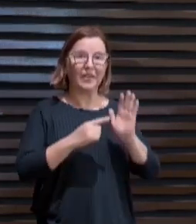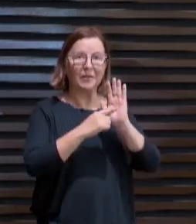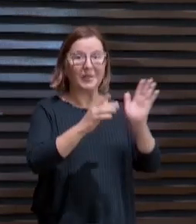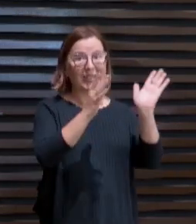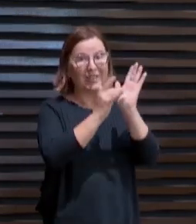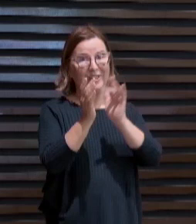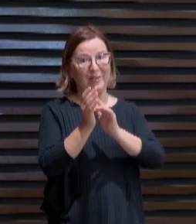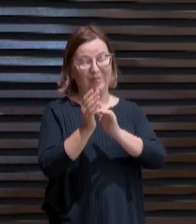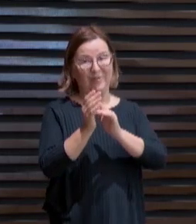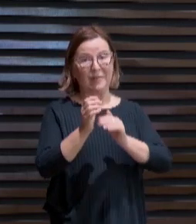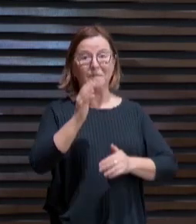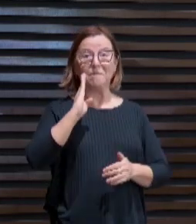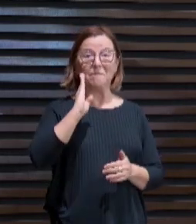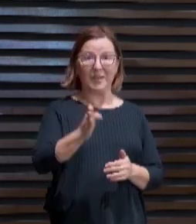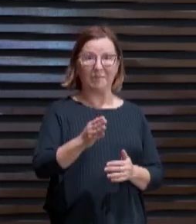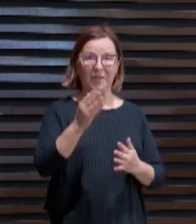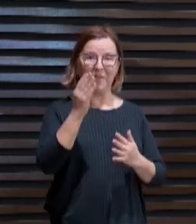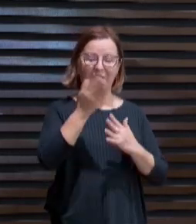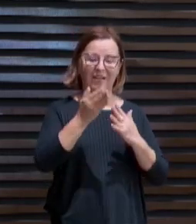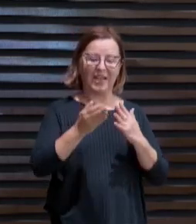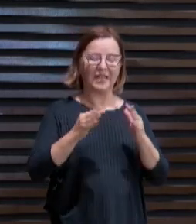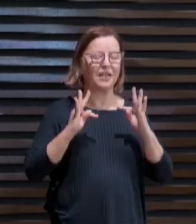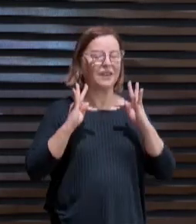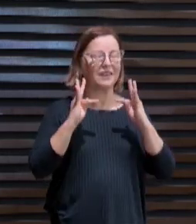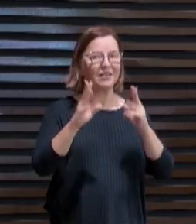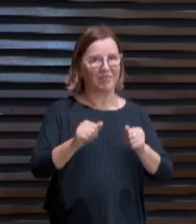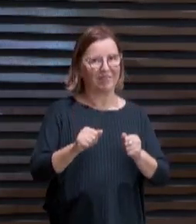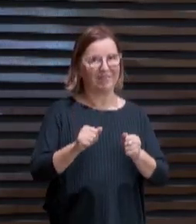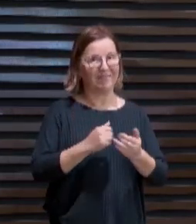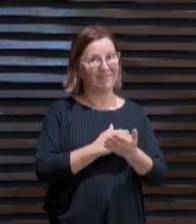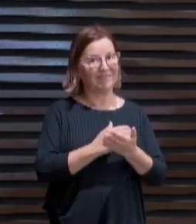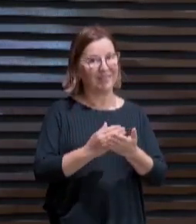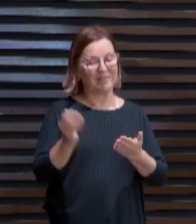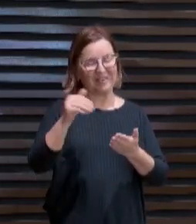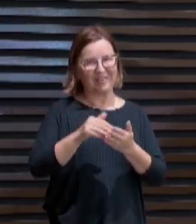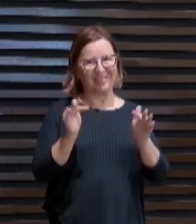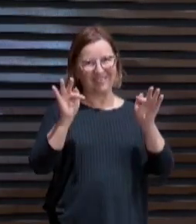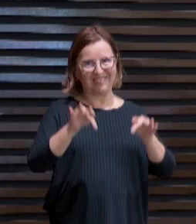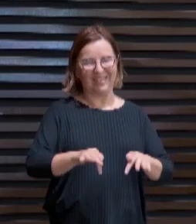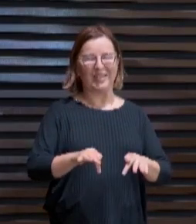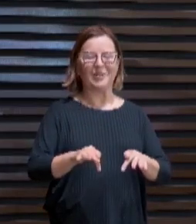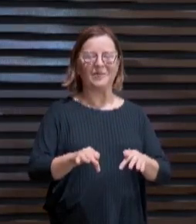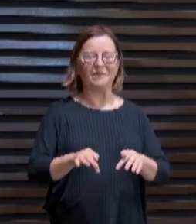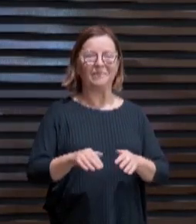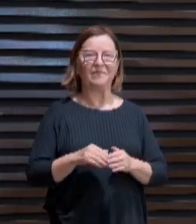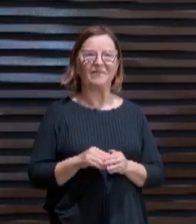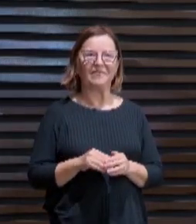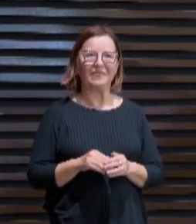o principal entre todos, do início até o fim, né? Dentro desse contexto de um